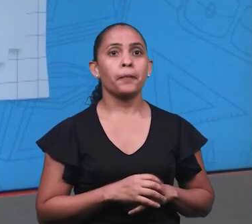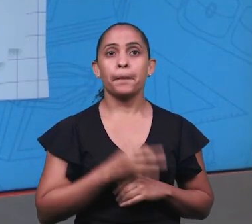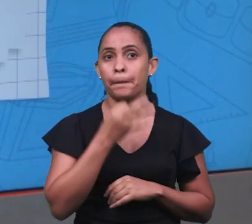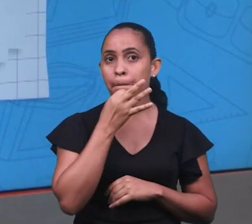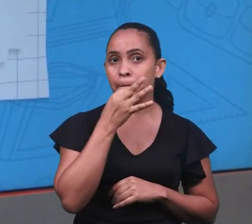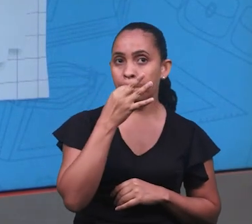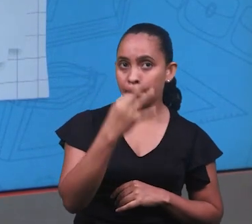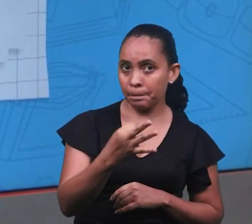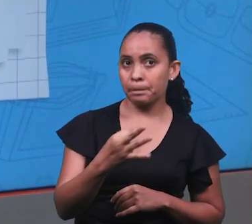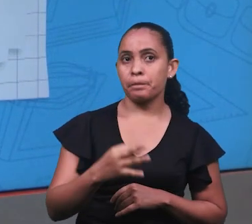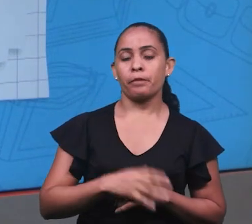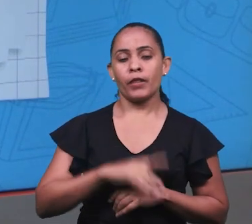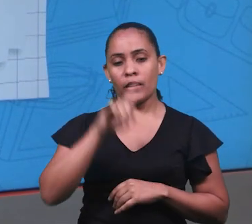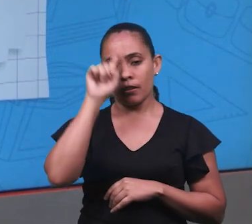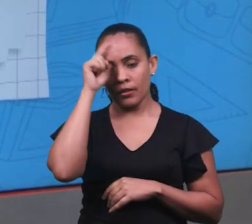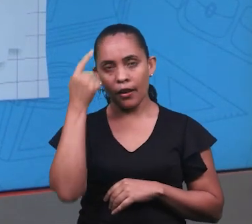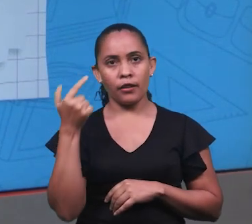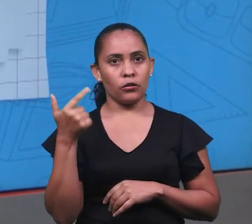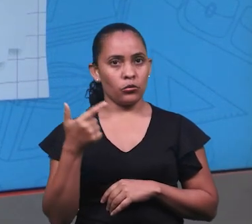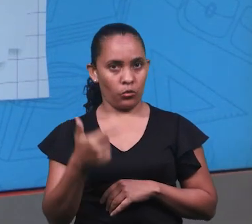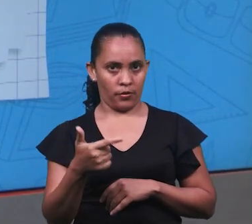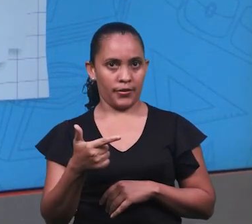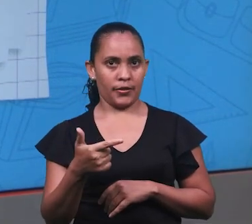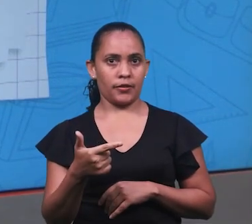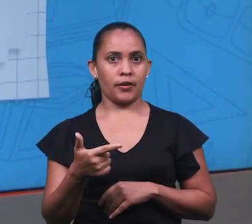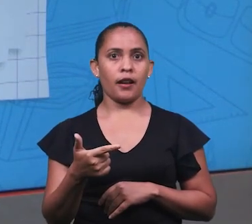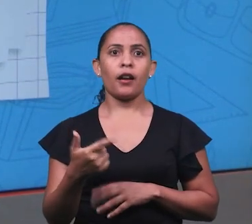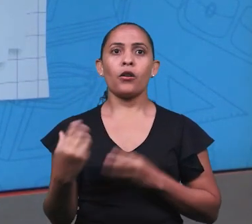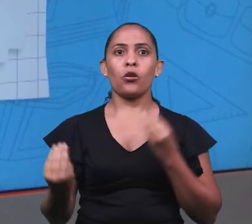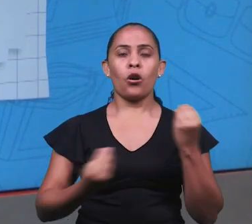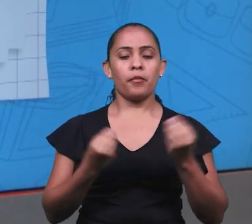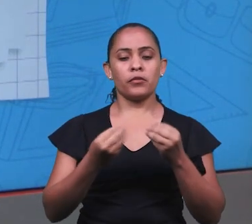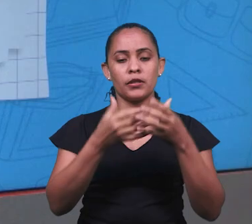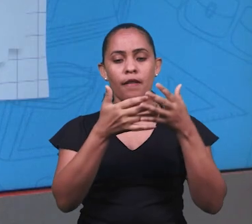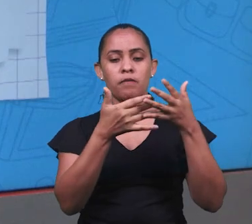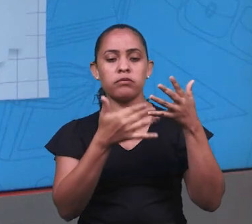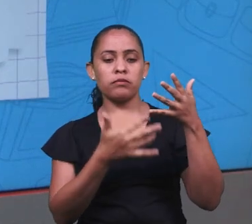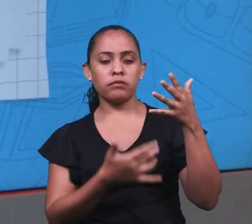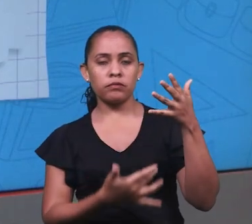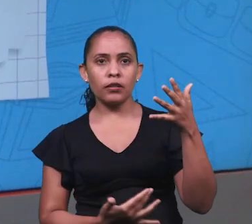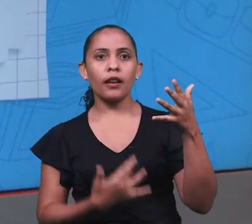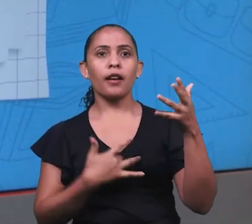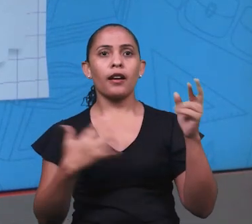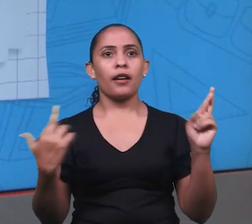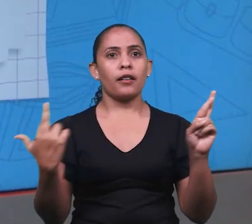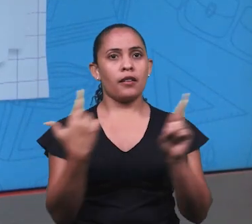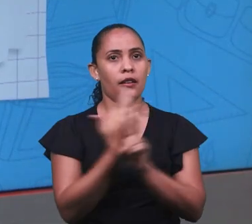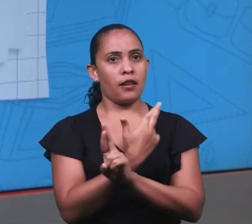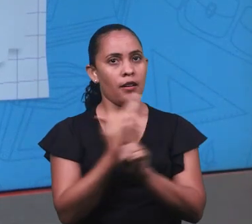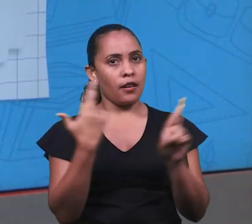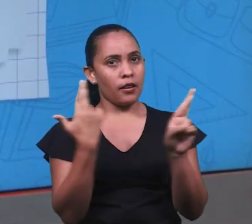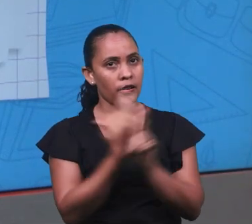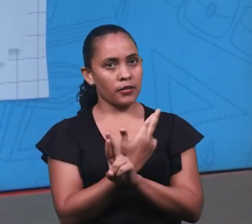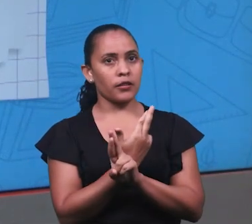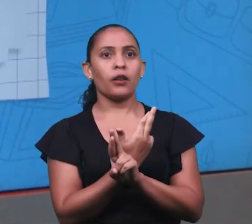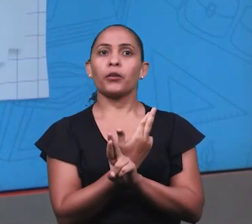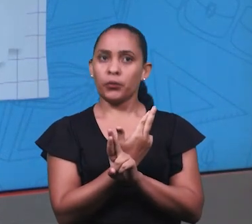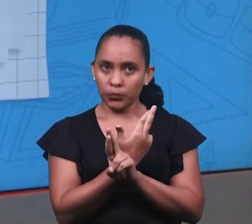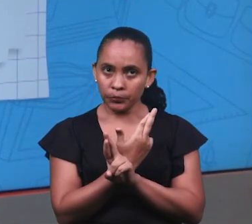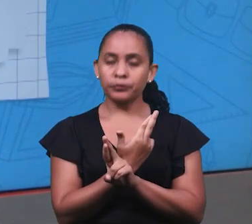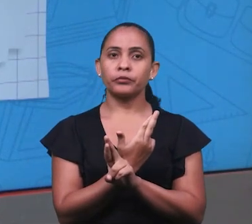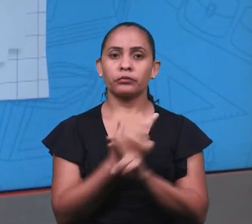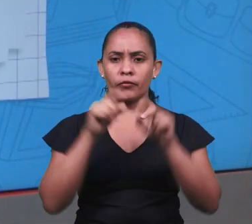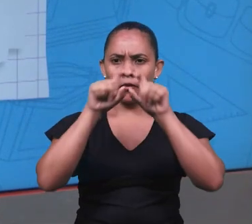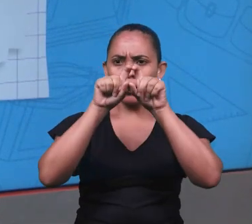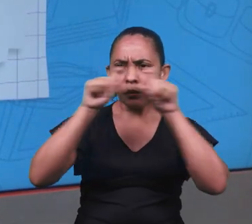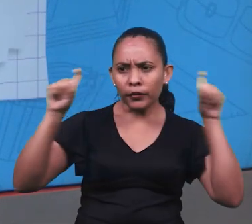2, descaso estatal. Como que você vai fundamentar esse descaso estatal em relação à invisibilidade do trabalho de cuidado realizado pela